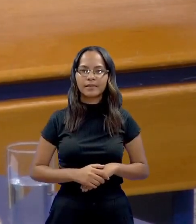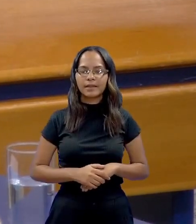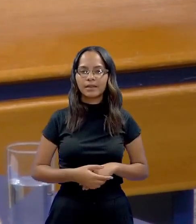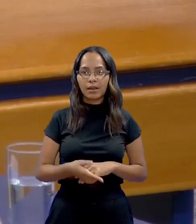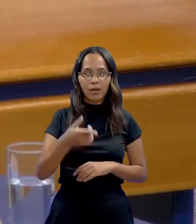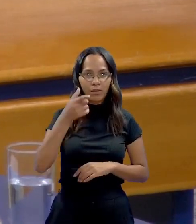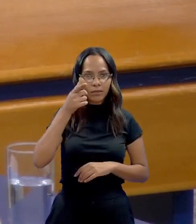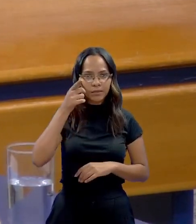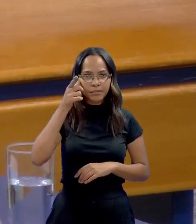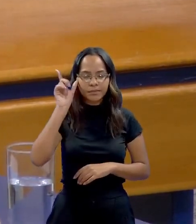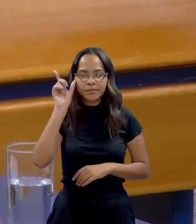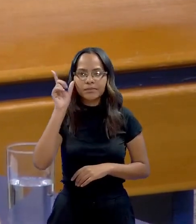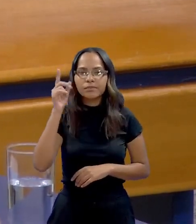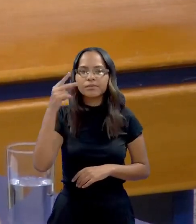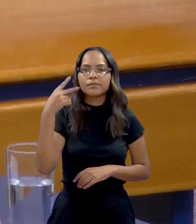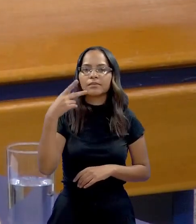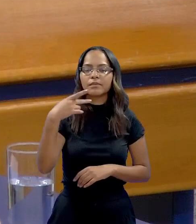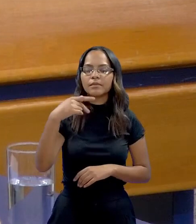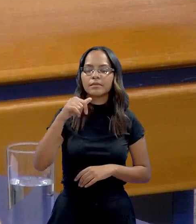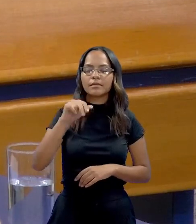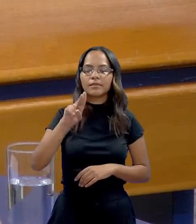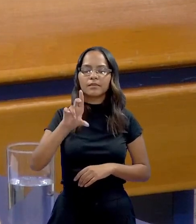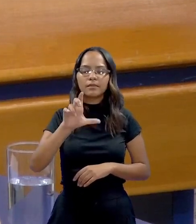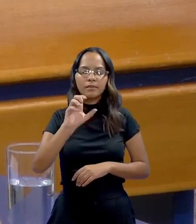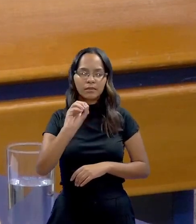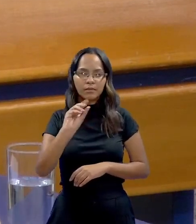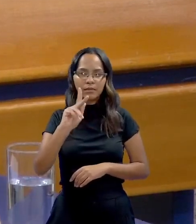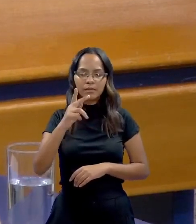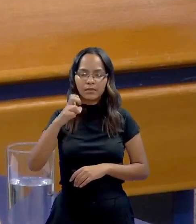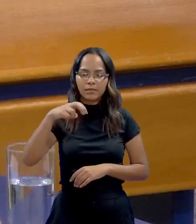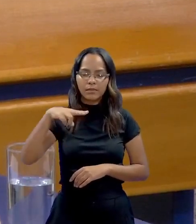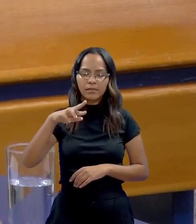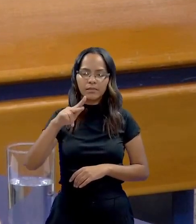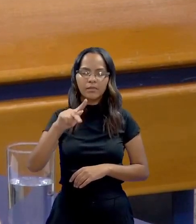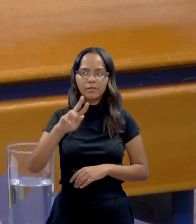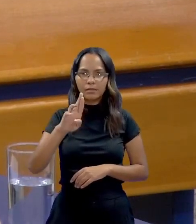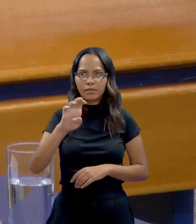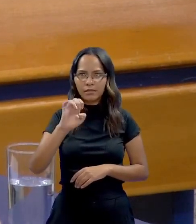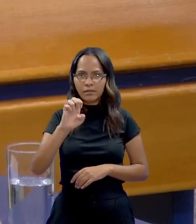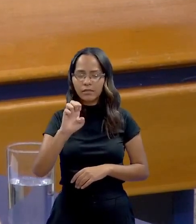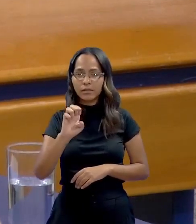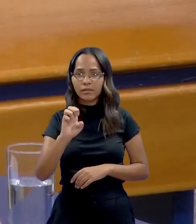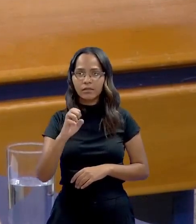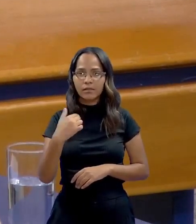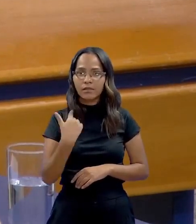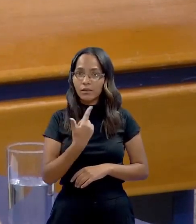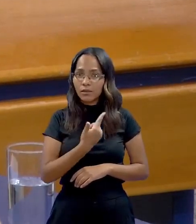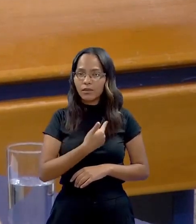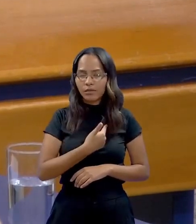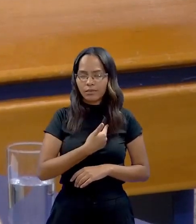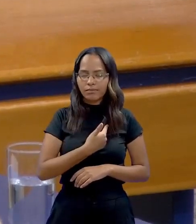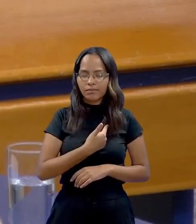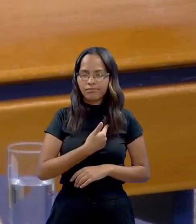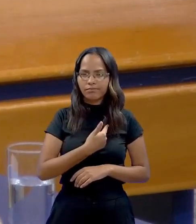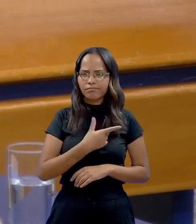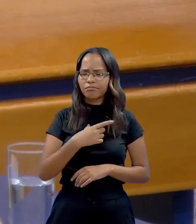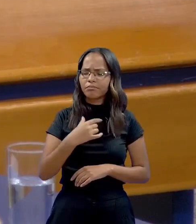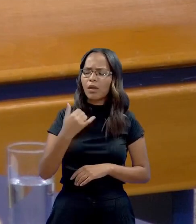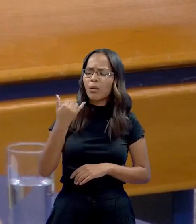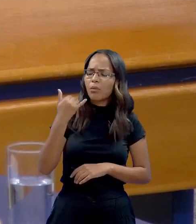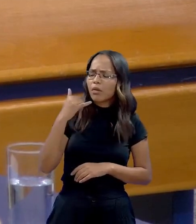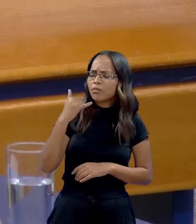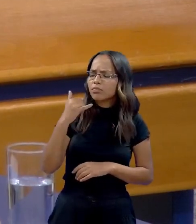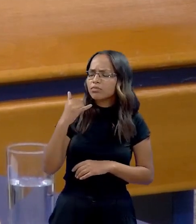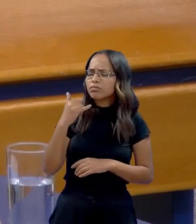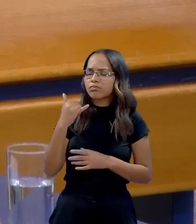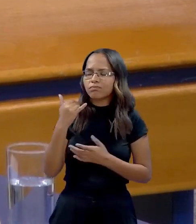Paulo Henrique da Farmácia, que está aqui do meu lado, nós tivemos uma ligação. Eu gostaria, senhor presidente,